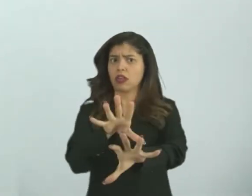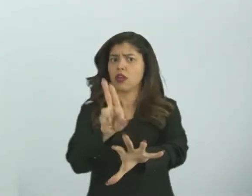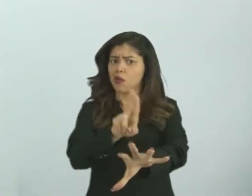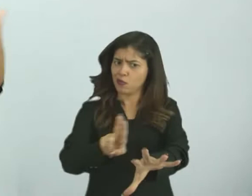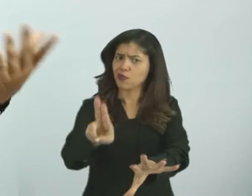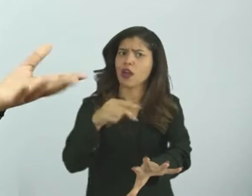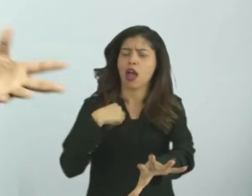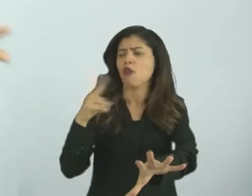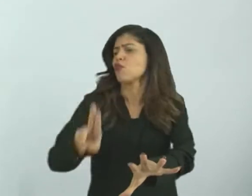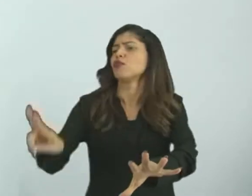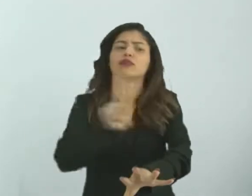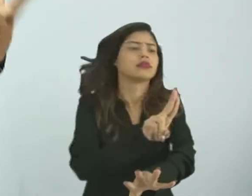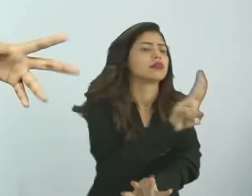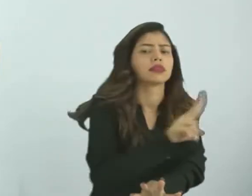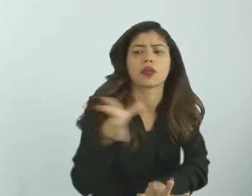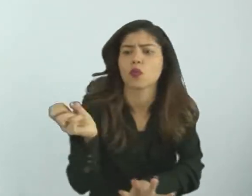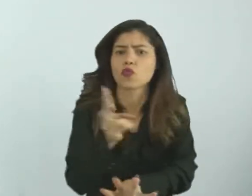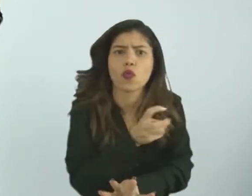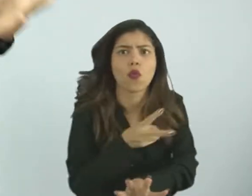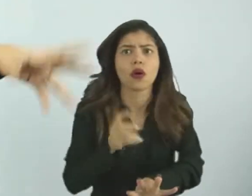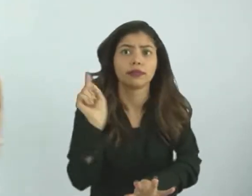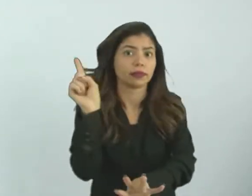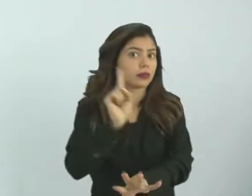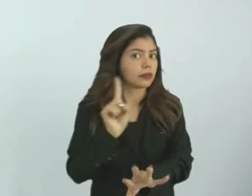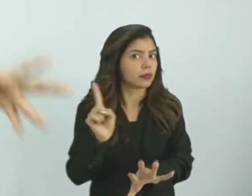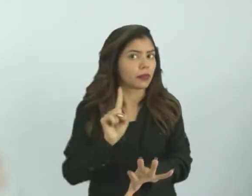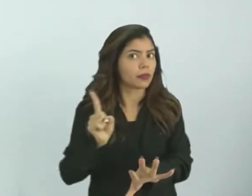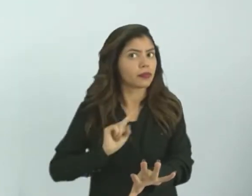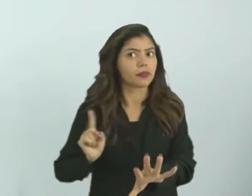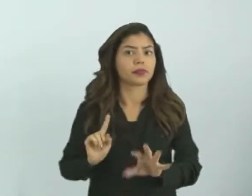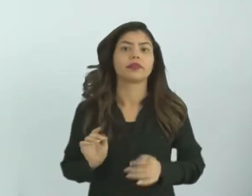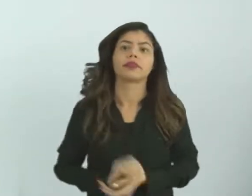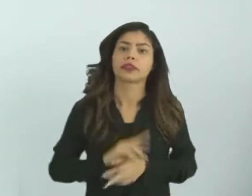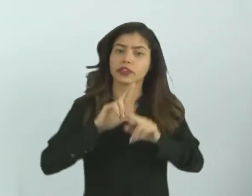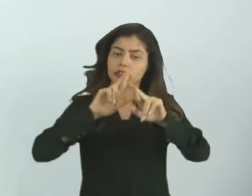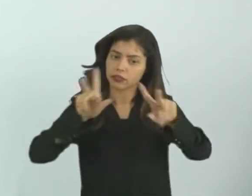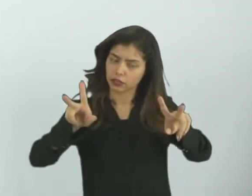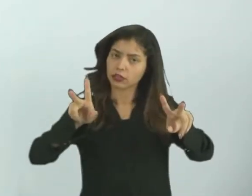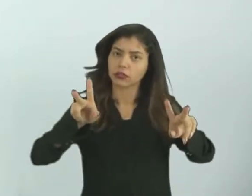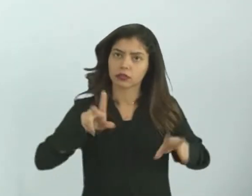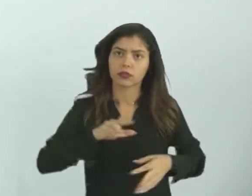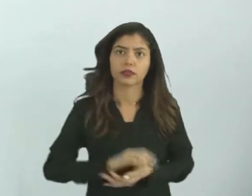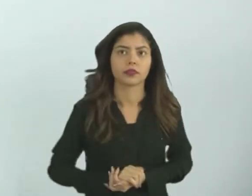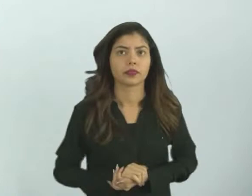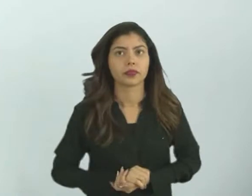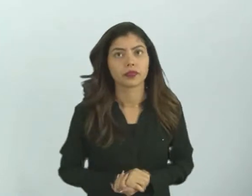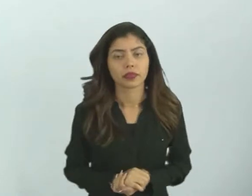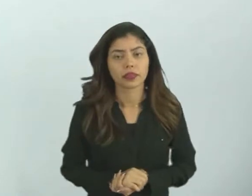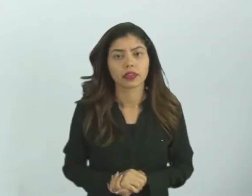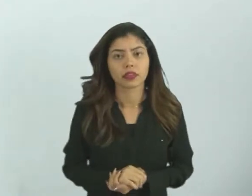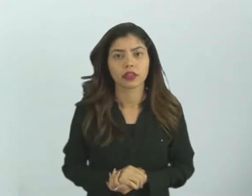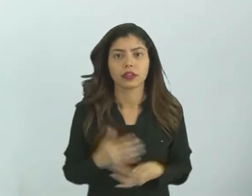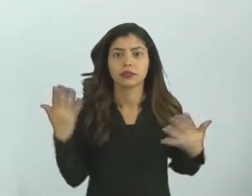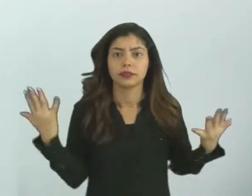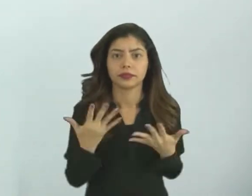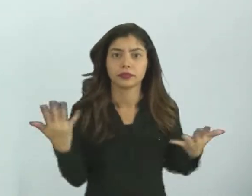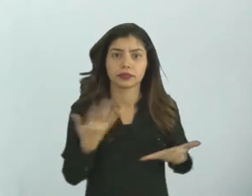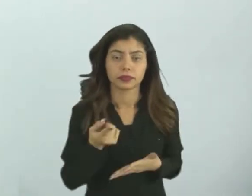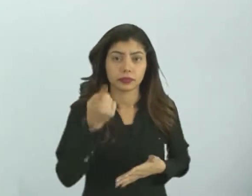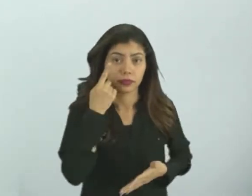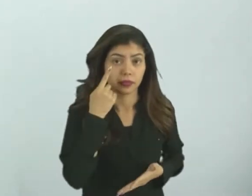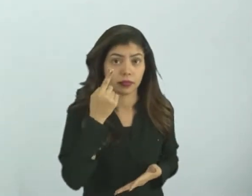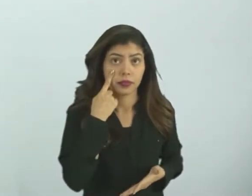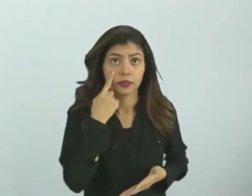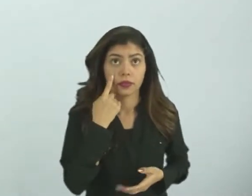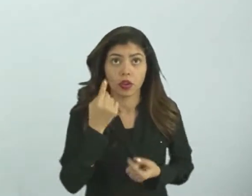funciona, né? Que eu vou utilizar, vou ficar bonita, saradona, tudo mais. Não é assim que funciona. Então a gente vai ver agora o que acontece